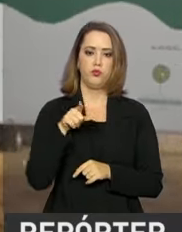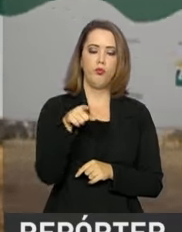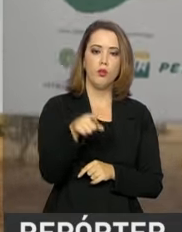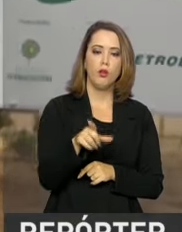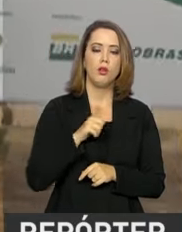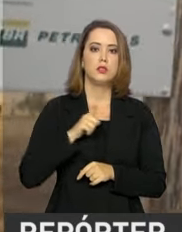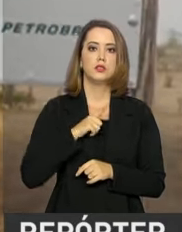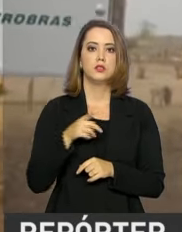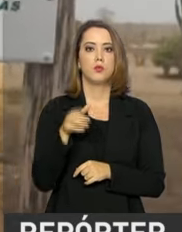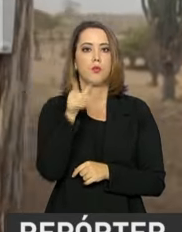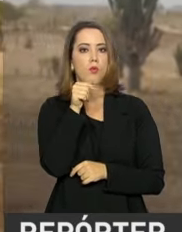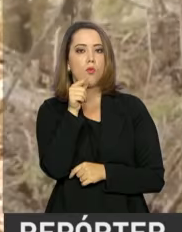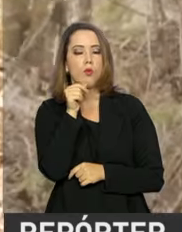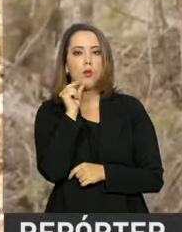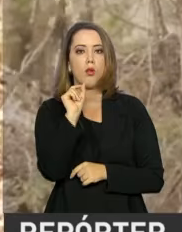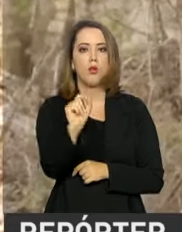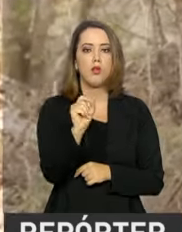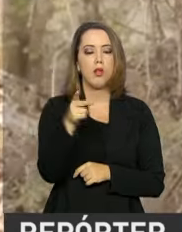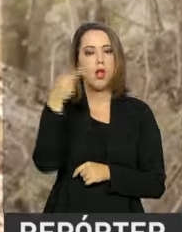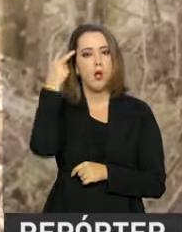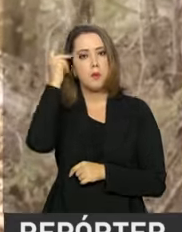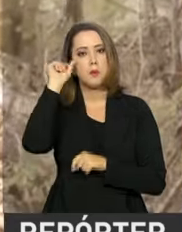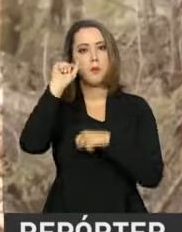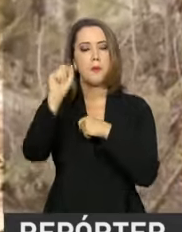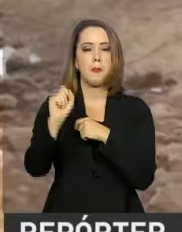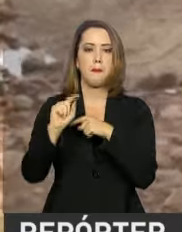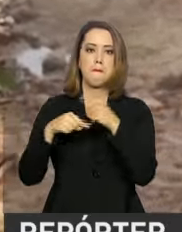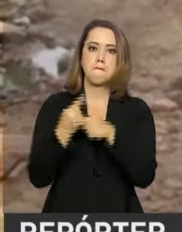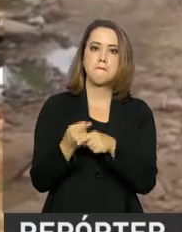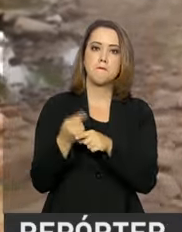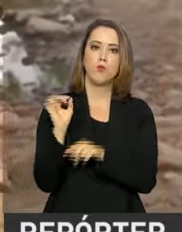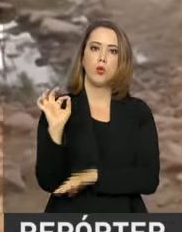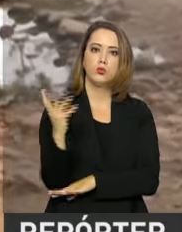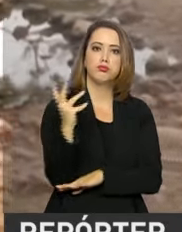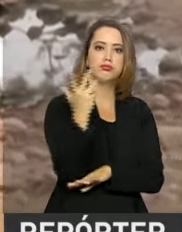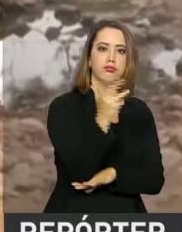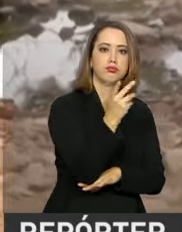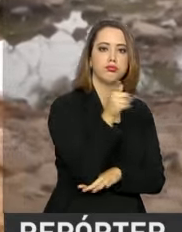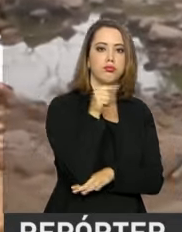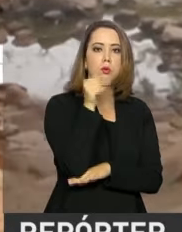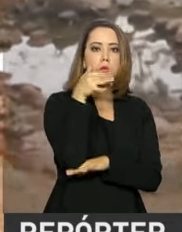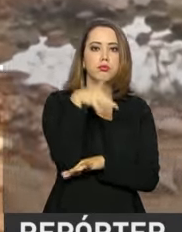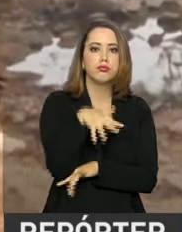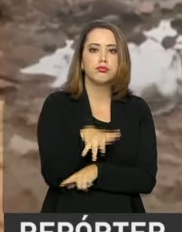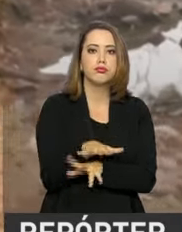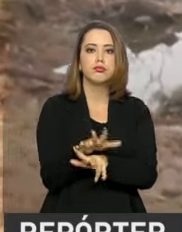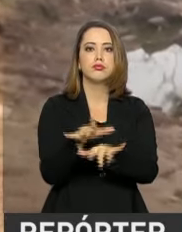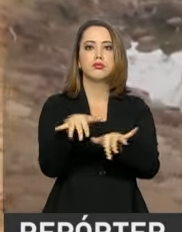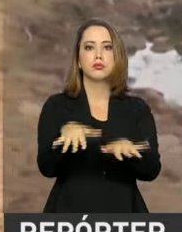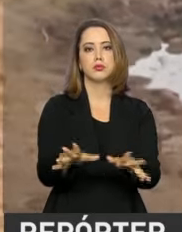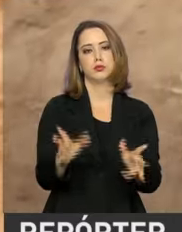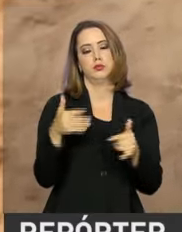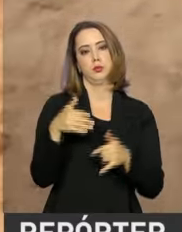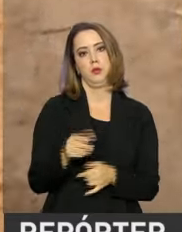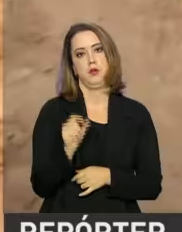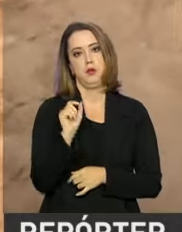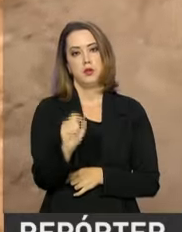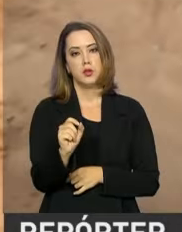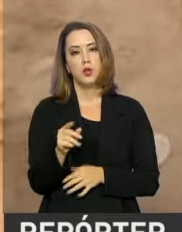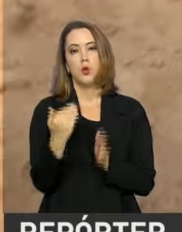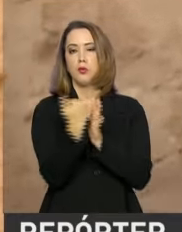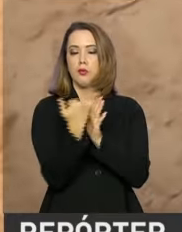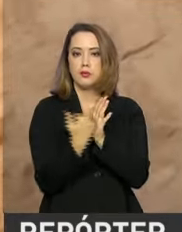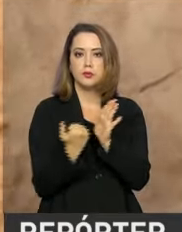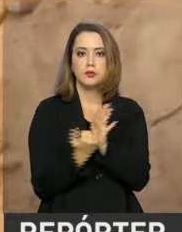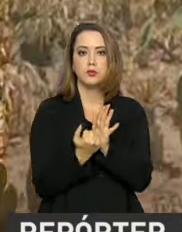A ideia é reflorestar as matas ciliares do Riacho do Urubu e Rio Camisãozinho, afluentes do Rio Jacuípe. O